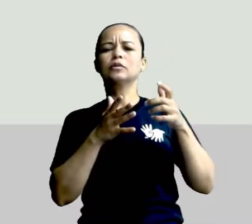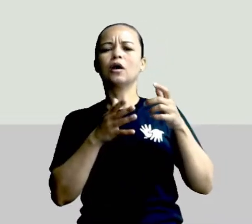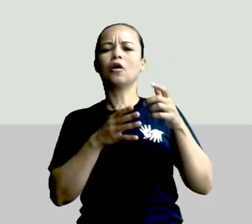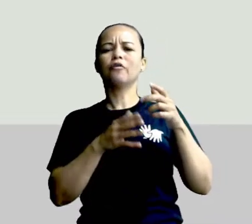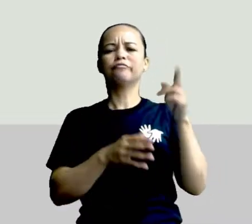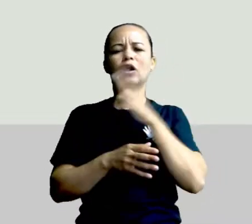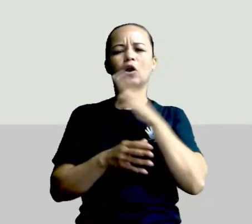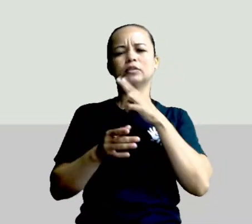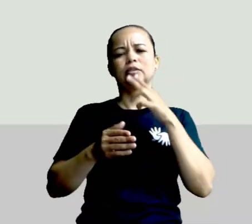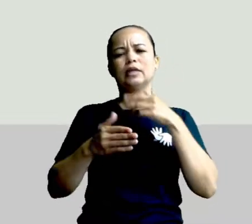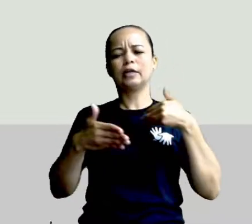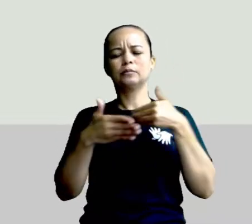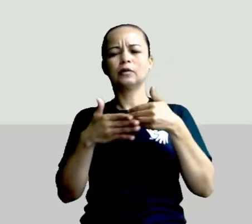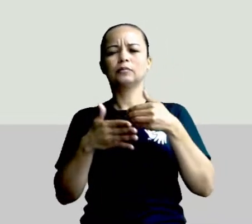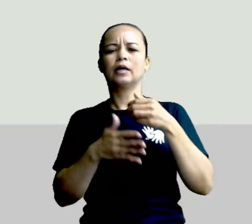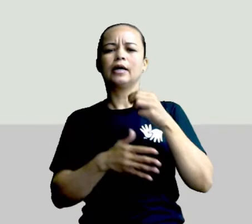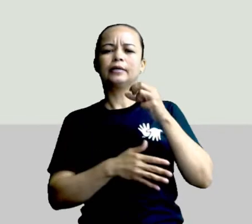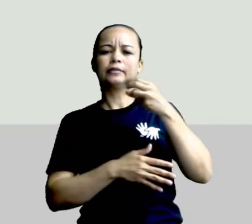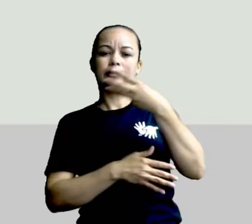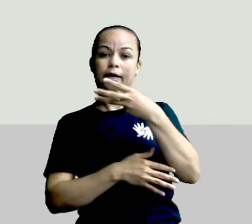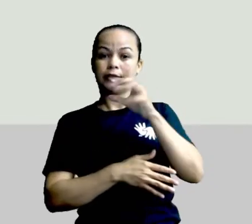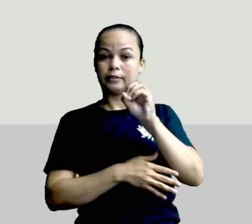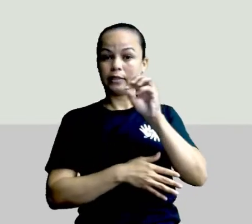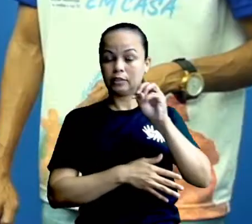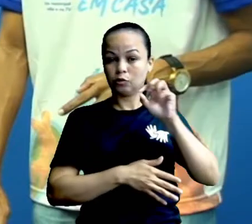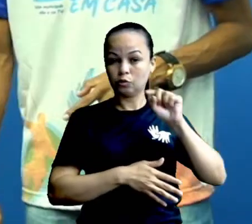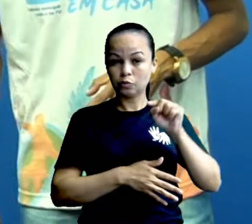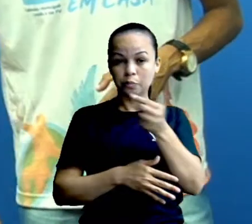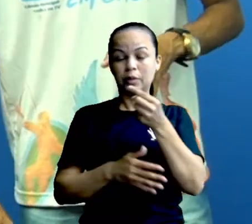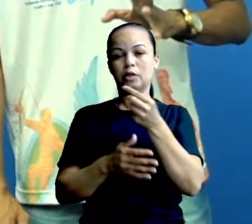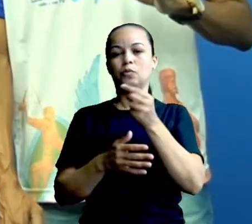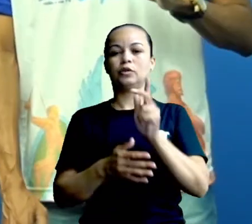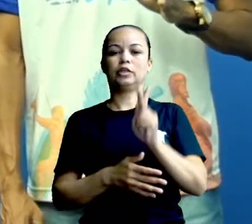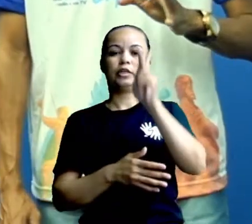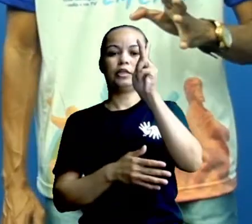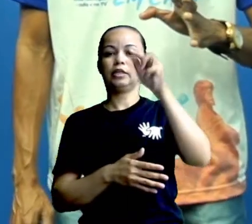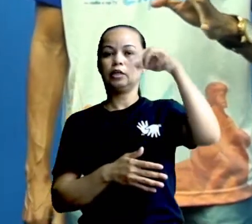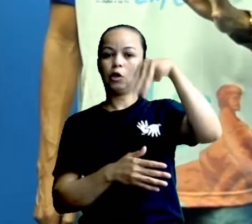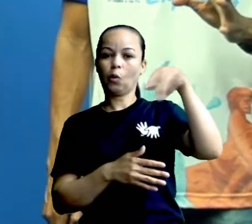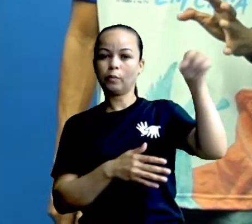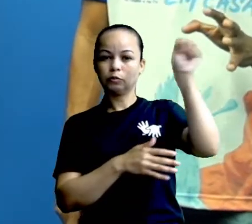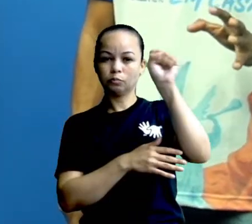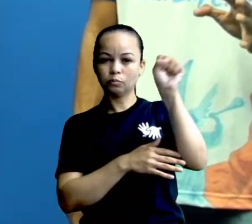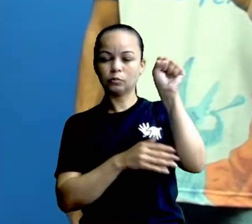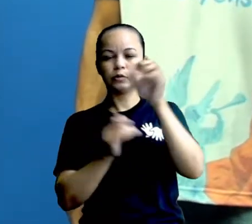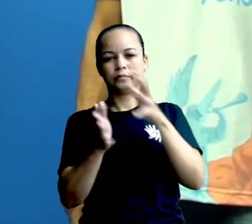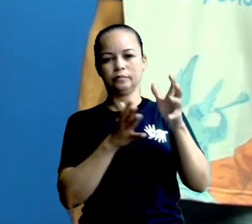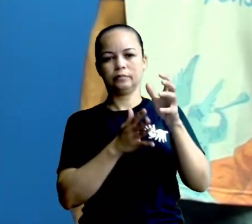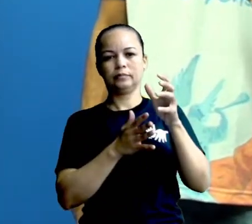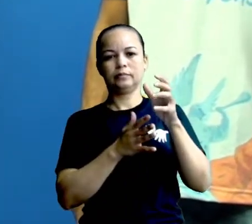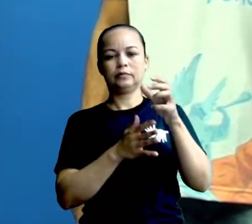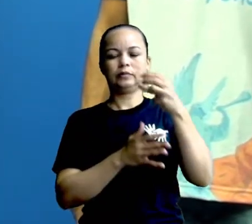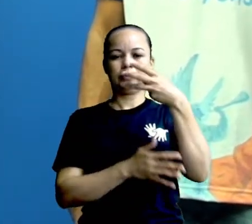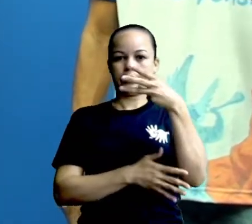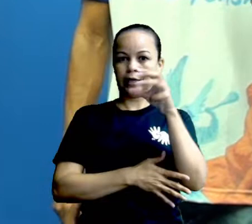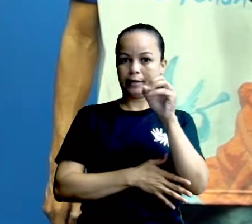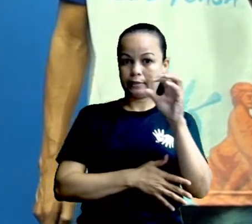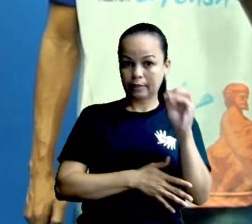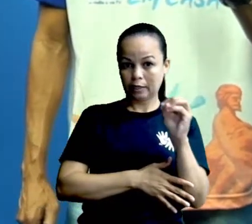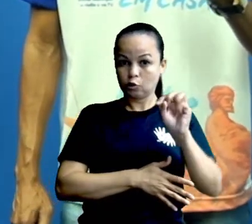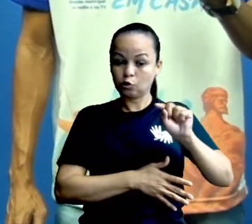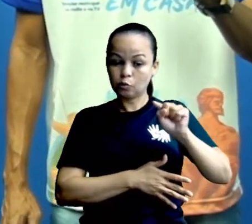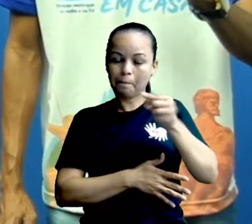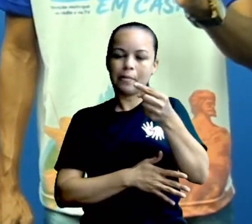tem uma velocidade de aproximadamente 300 mil quilômetros por segundo. Eu falei 300